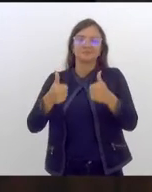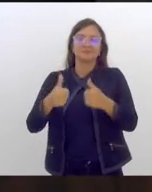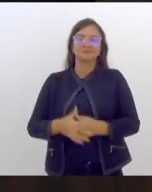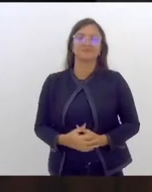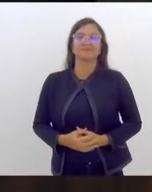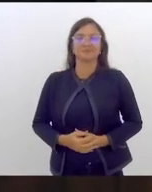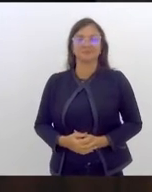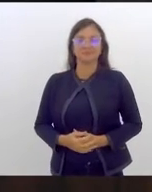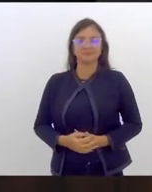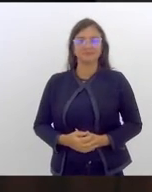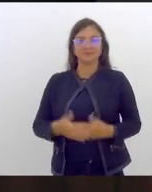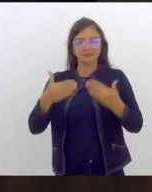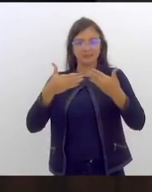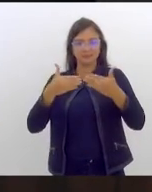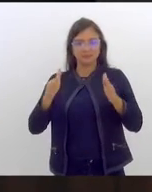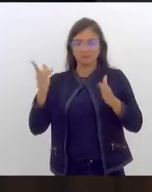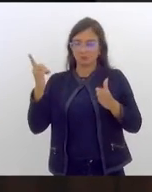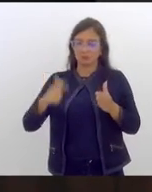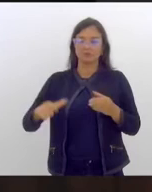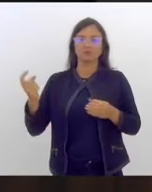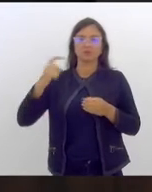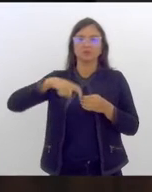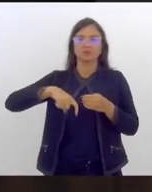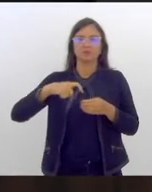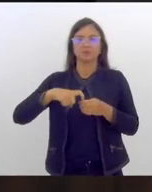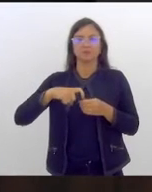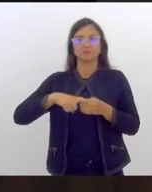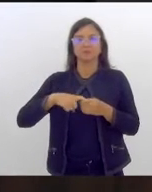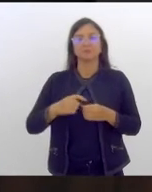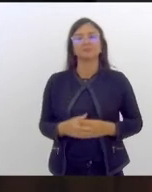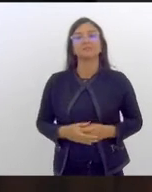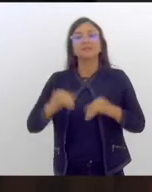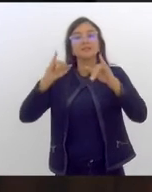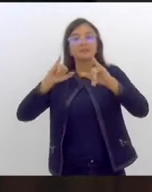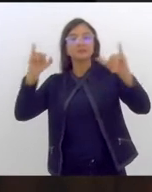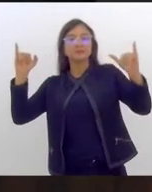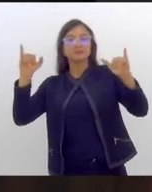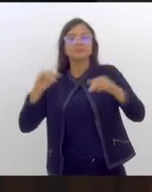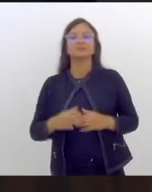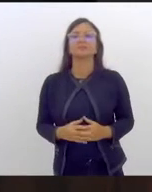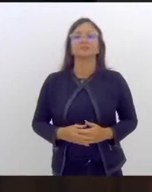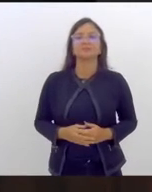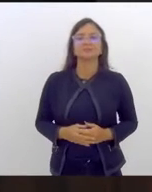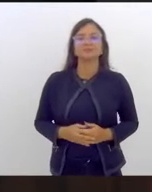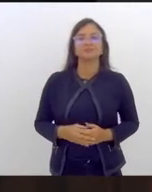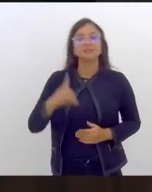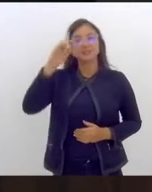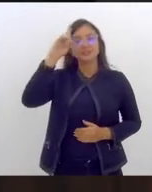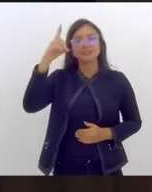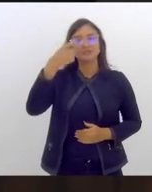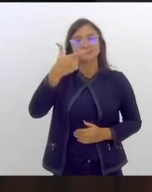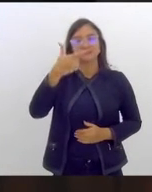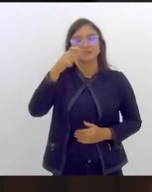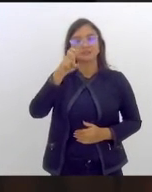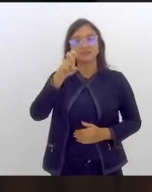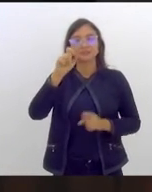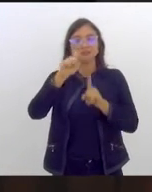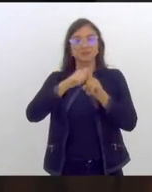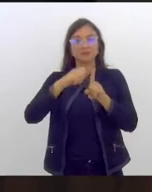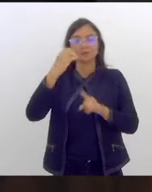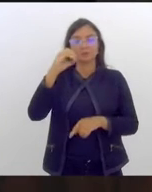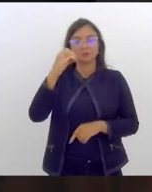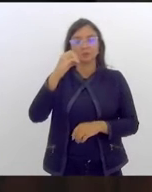está reaberto a sessão anuncio sessão ordinária do dia 25 de outubro de 2022